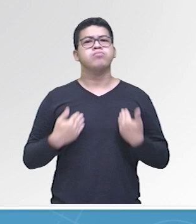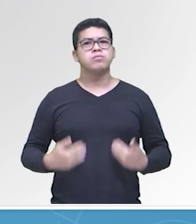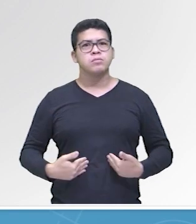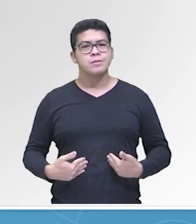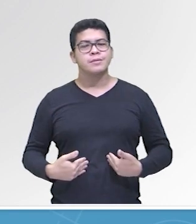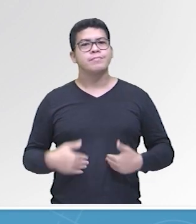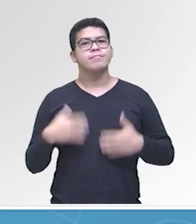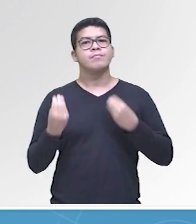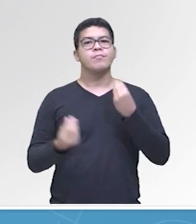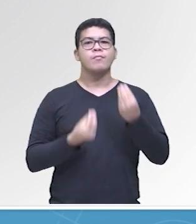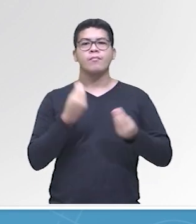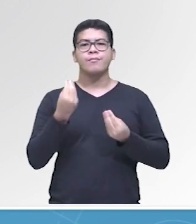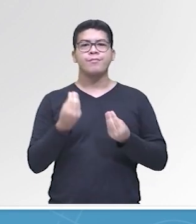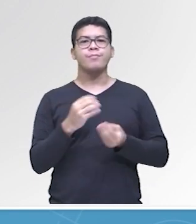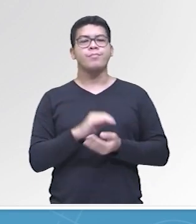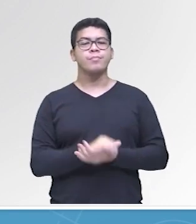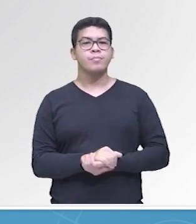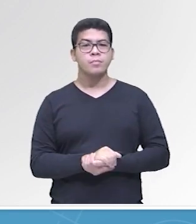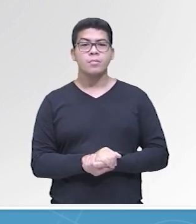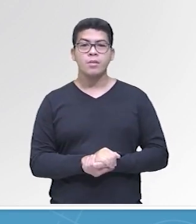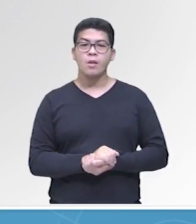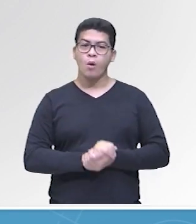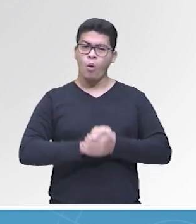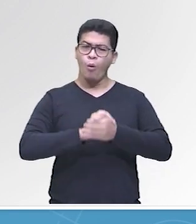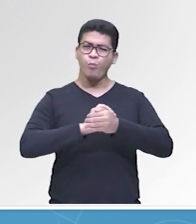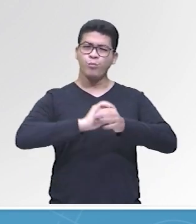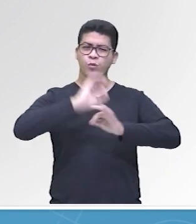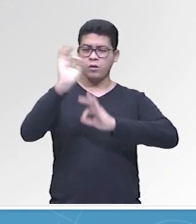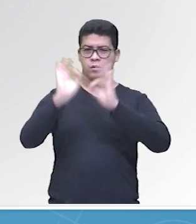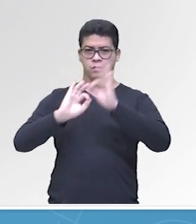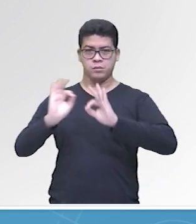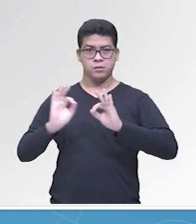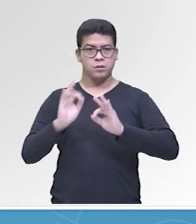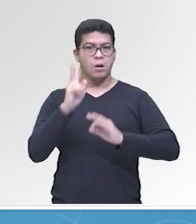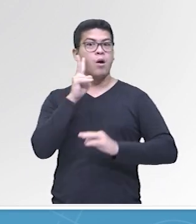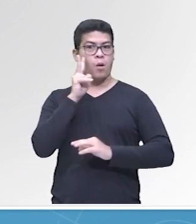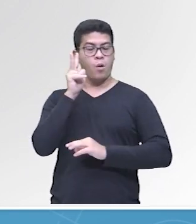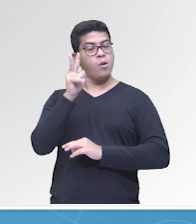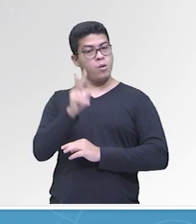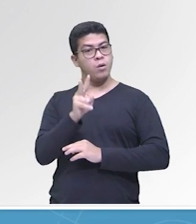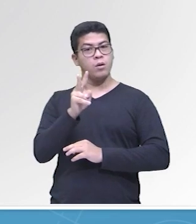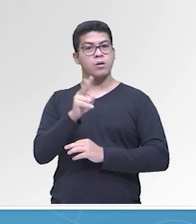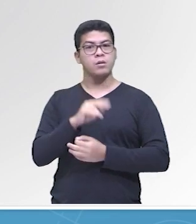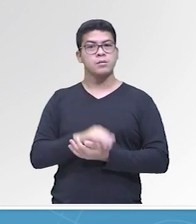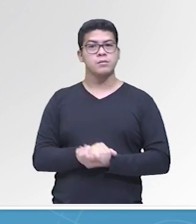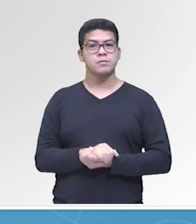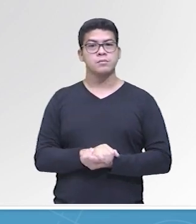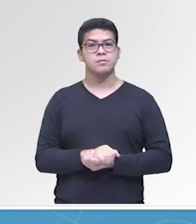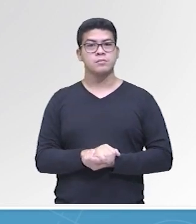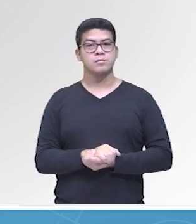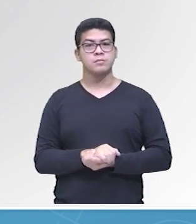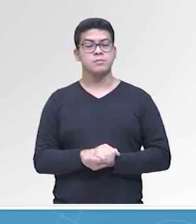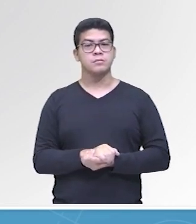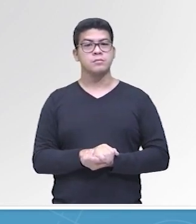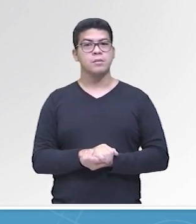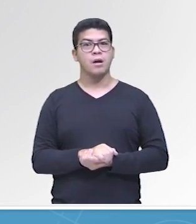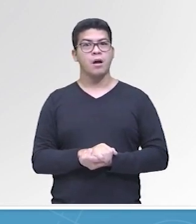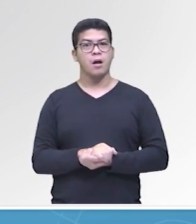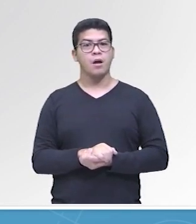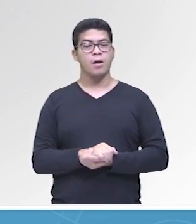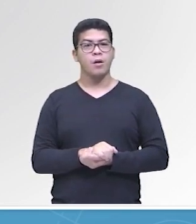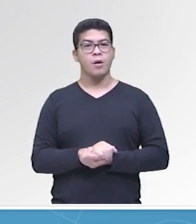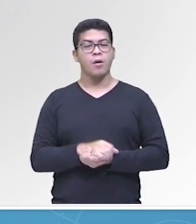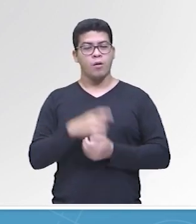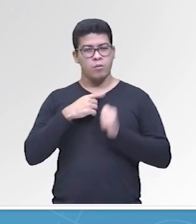células? Como que é esse nível de organização? Acompanhem comigo aí na nossa próxima cartela, nosso próximo